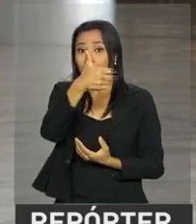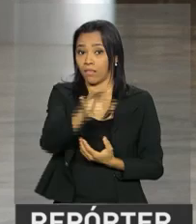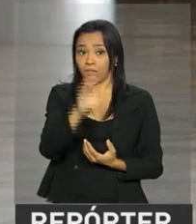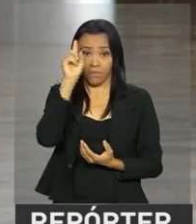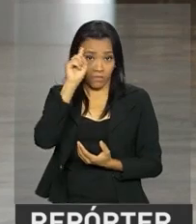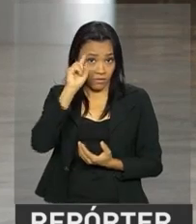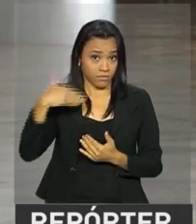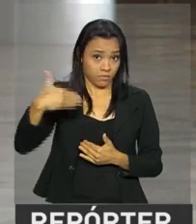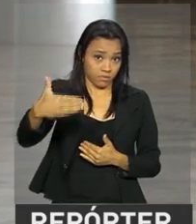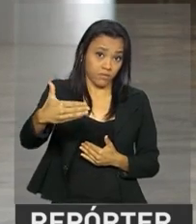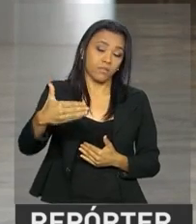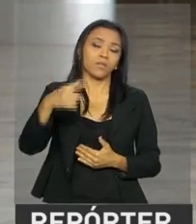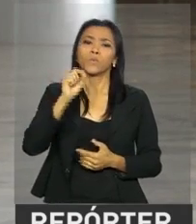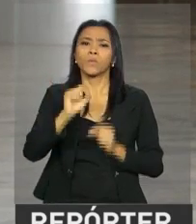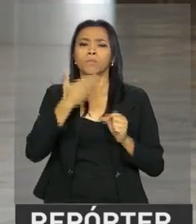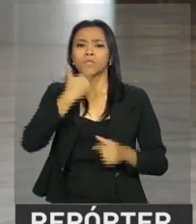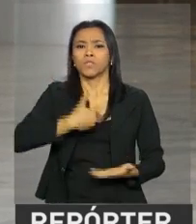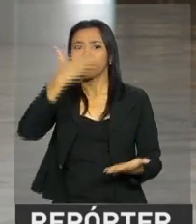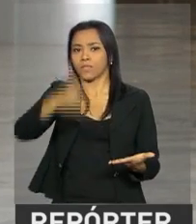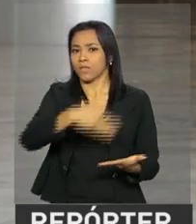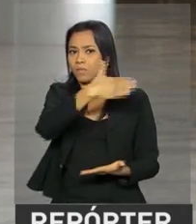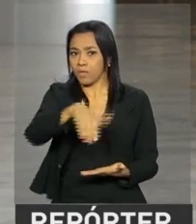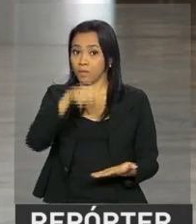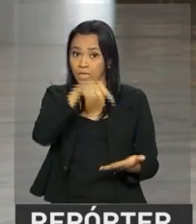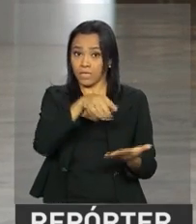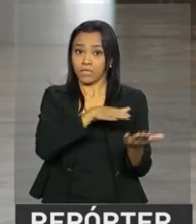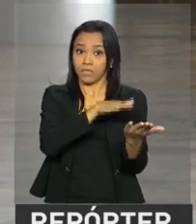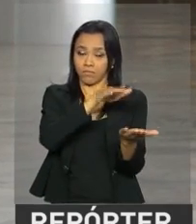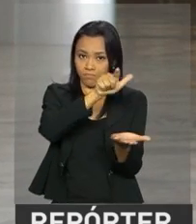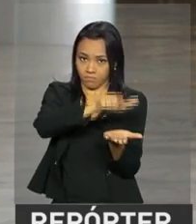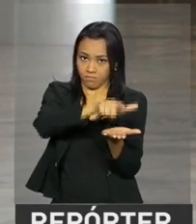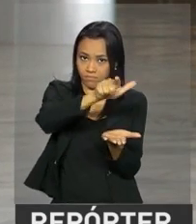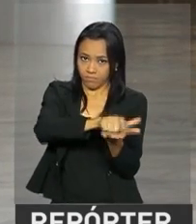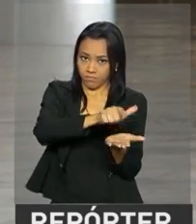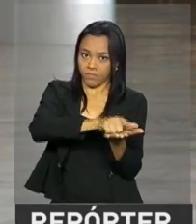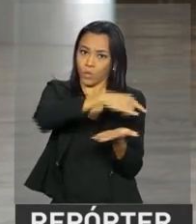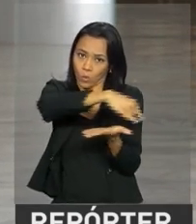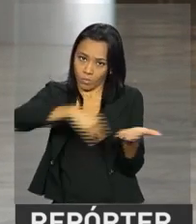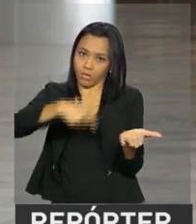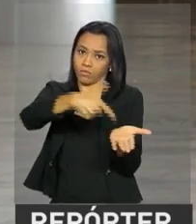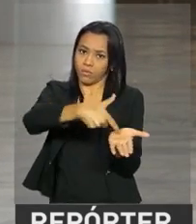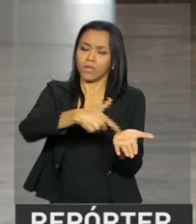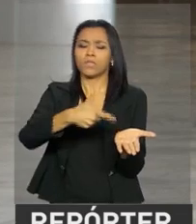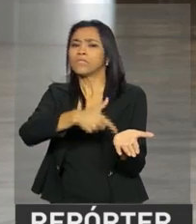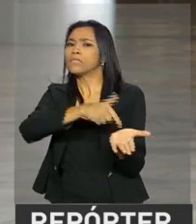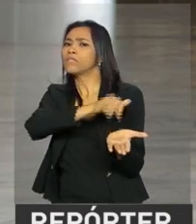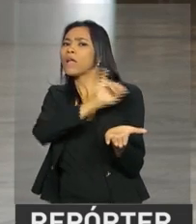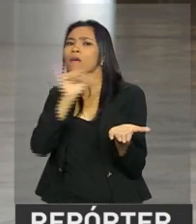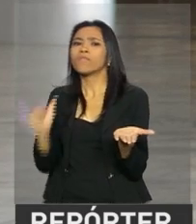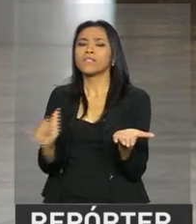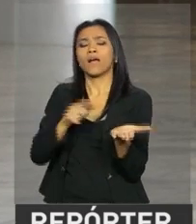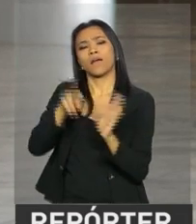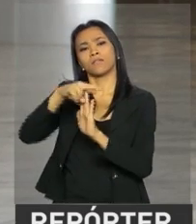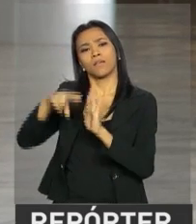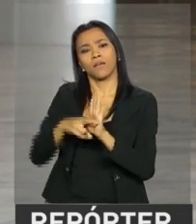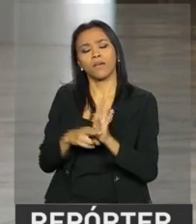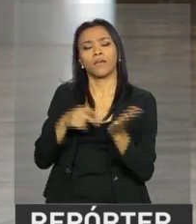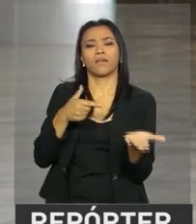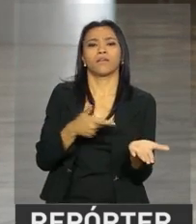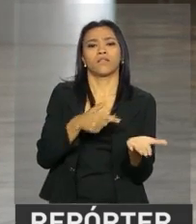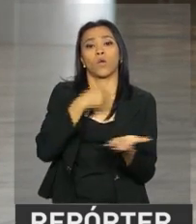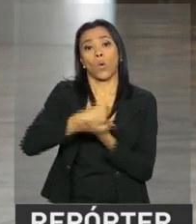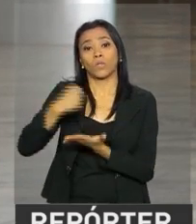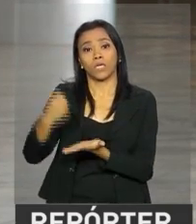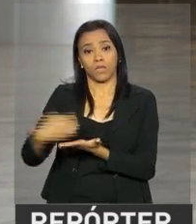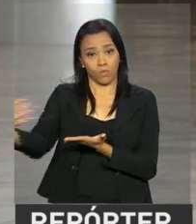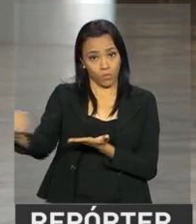um comprovante de cancelamento. Nesse comprovante, elas devem informar algumas coisas básicas, como por exemplo as regras para contratar